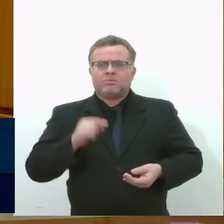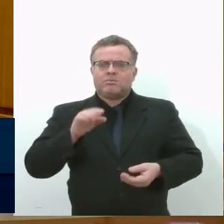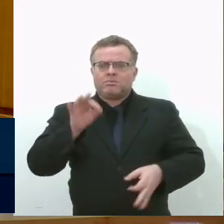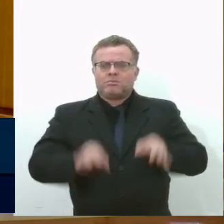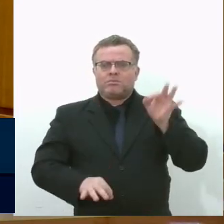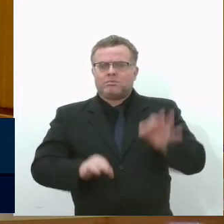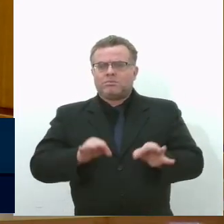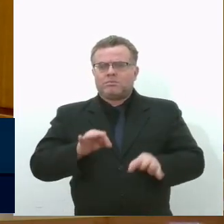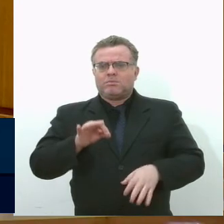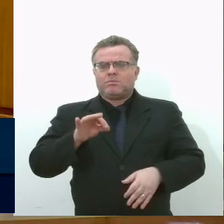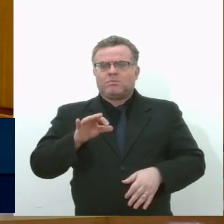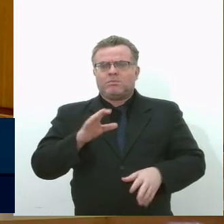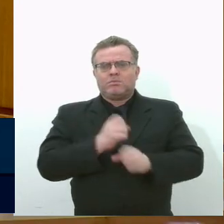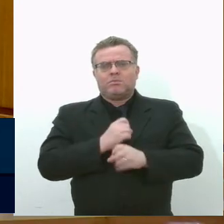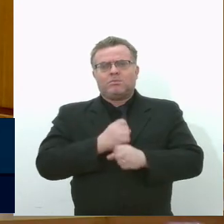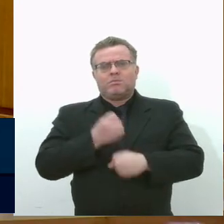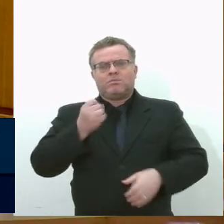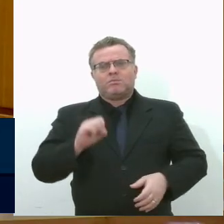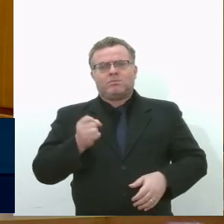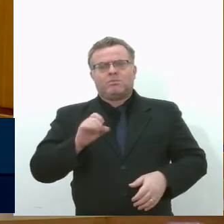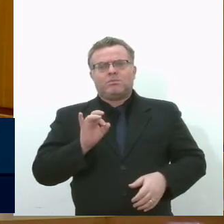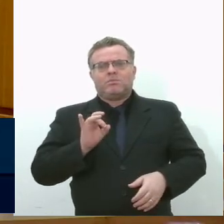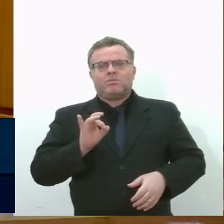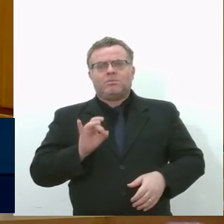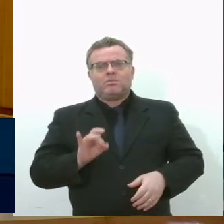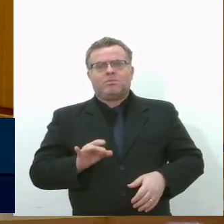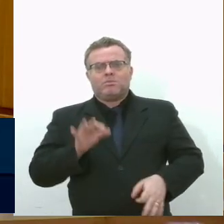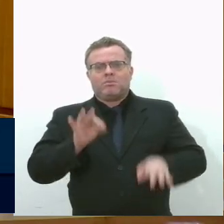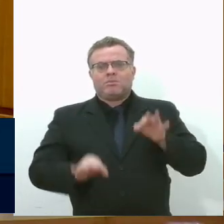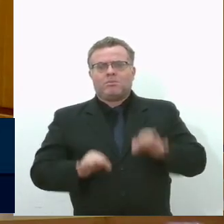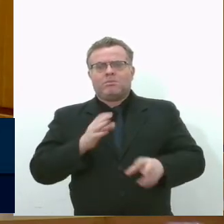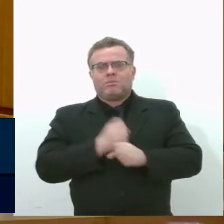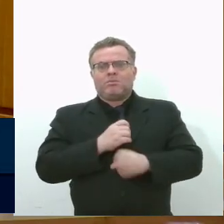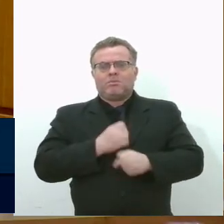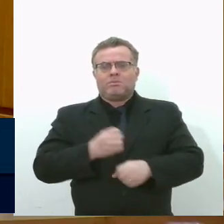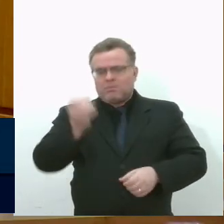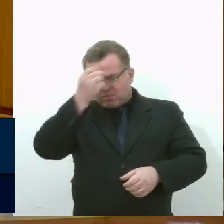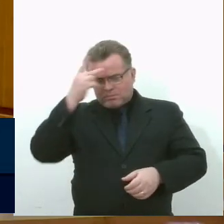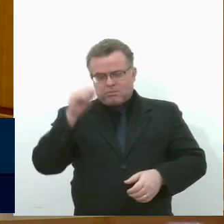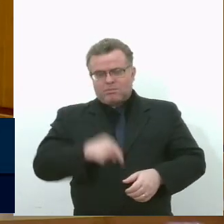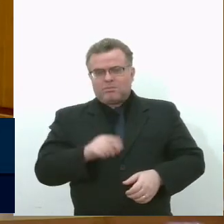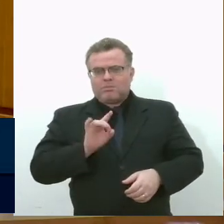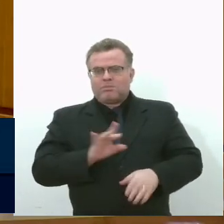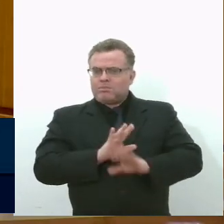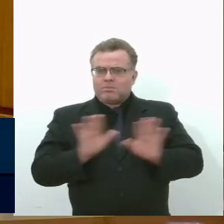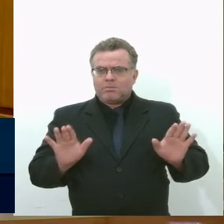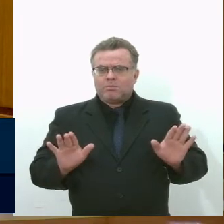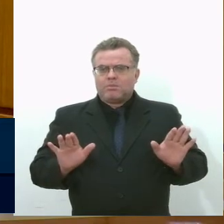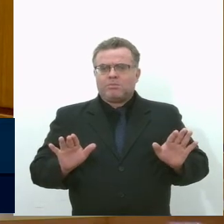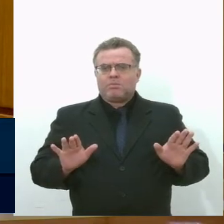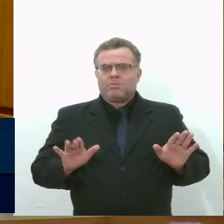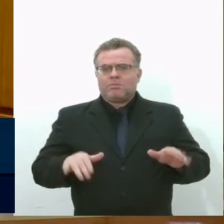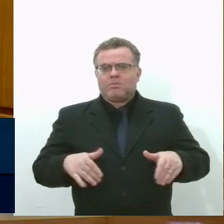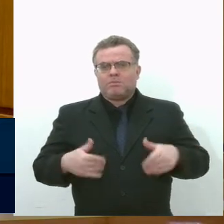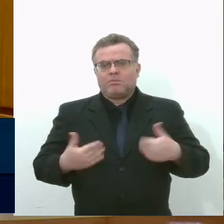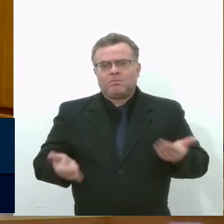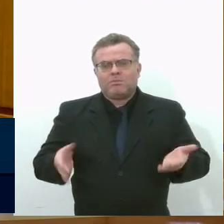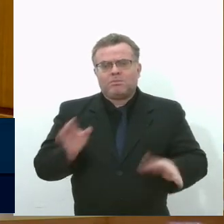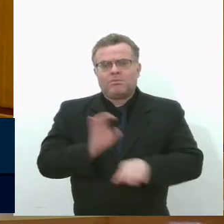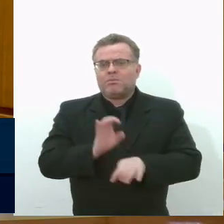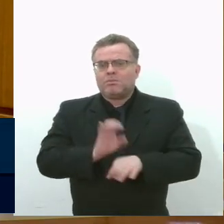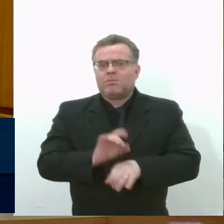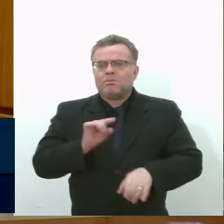de Sergipe é apenas Tribunal de Contas de municípios. Porque as contas do Estado, eu já